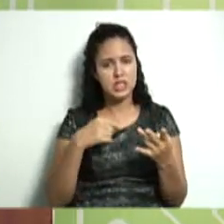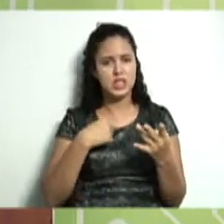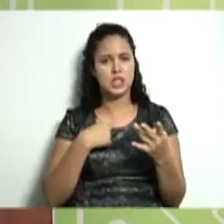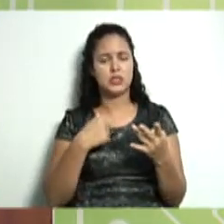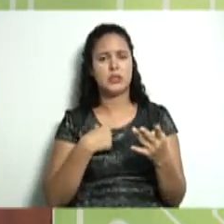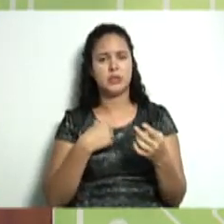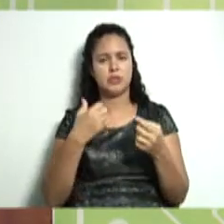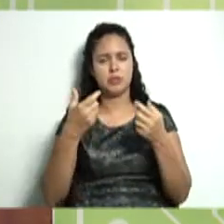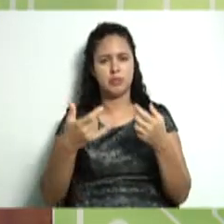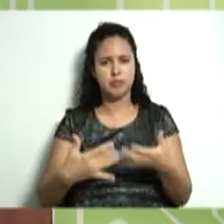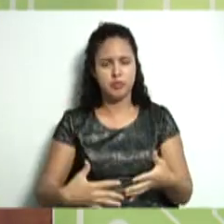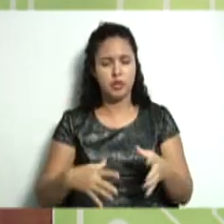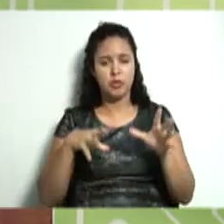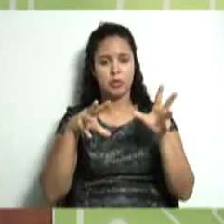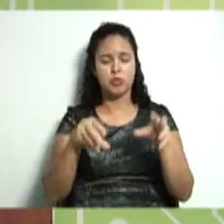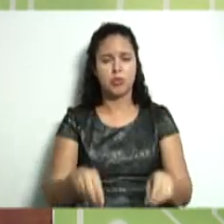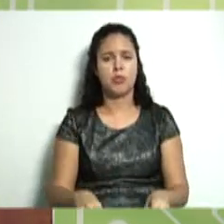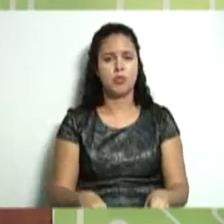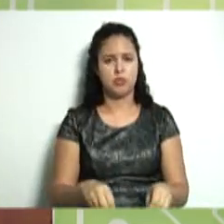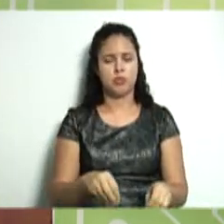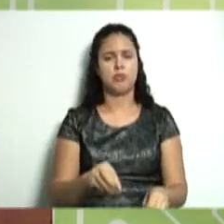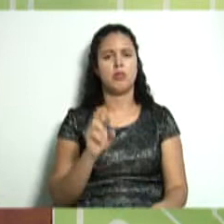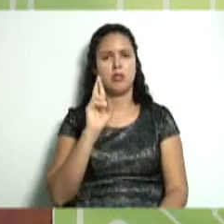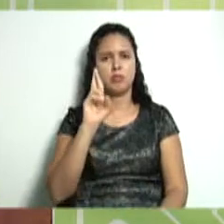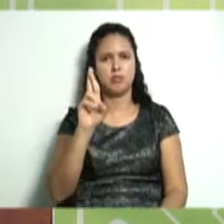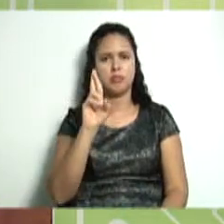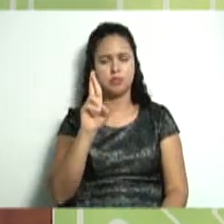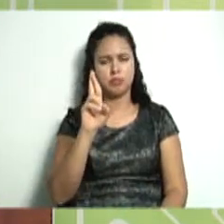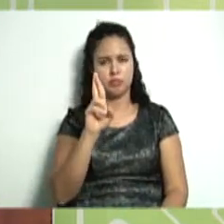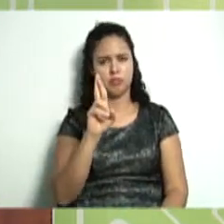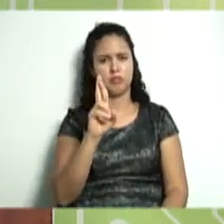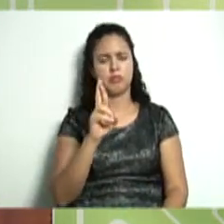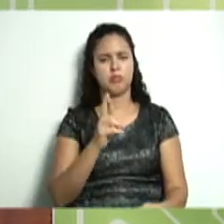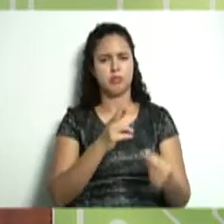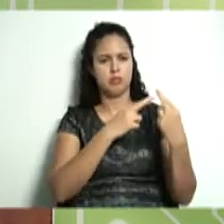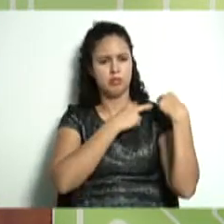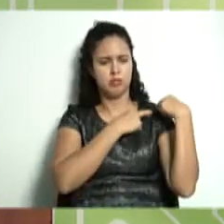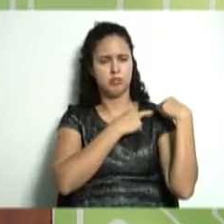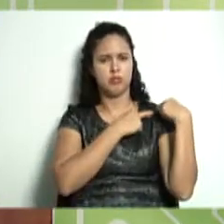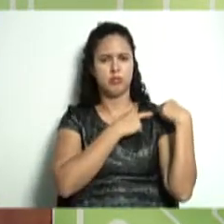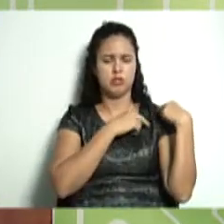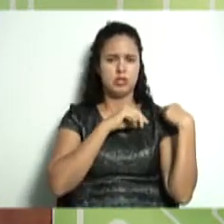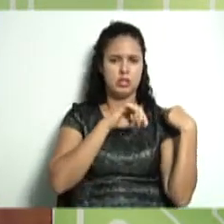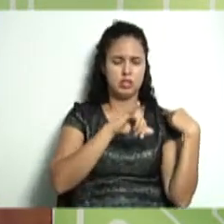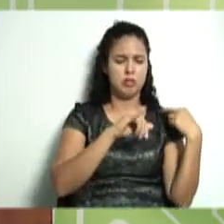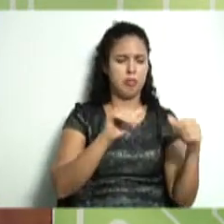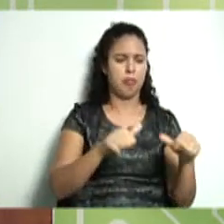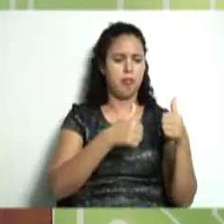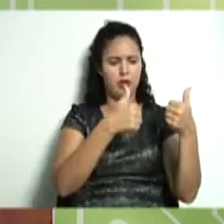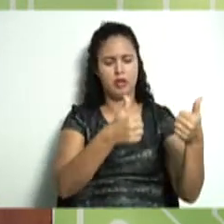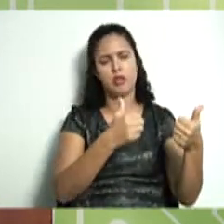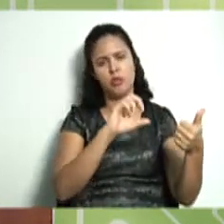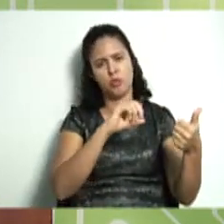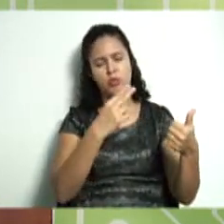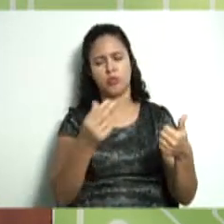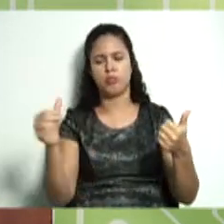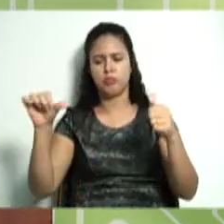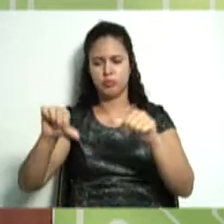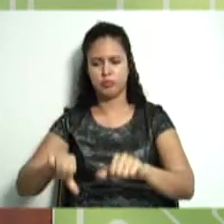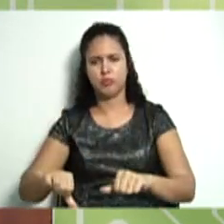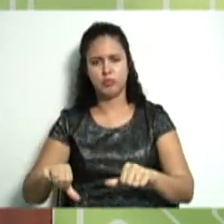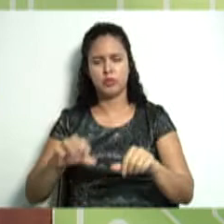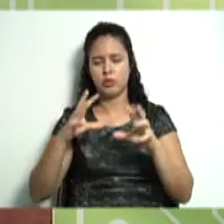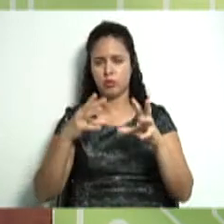de dizer que todos têm responsabilidade pelo sucesso ou pelo fracasso da cooperativa, eu